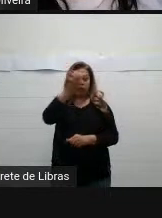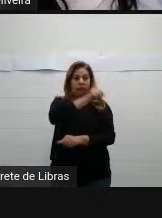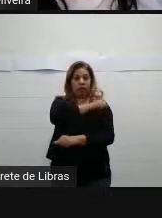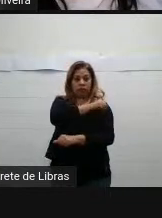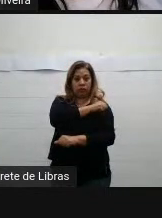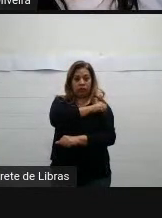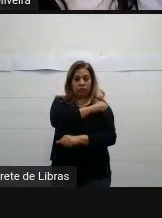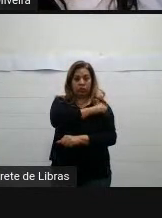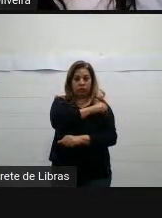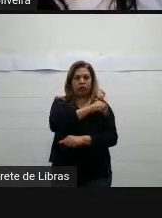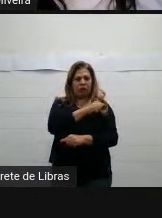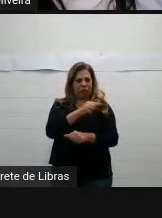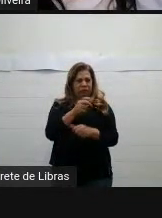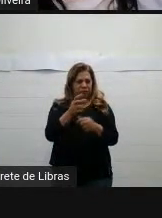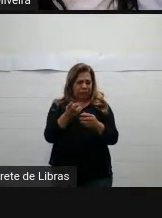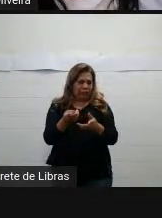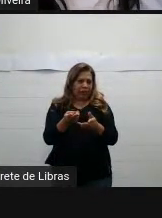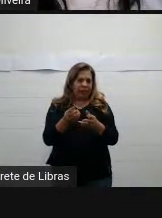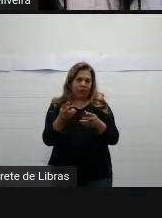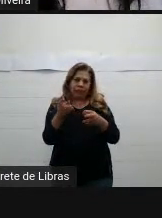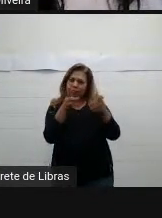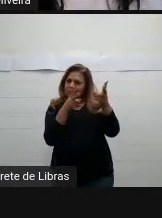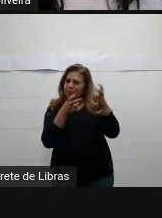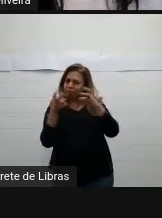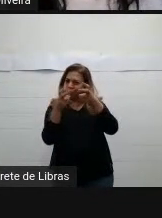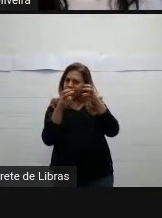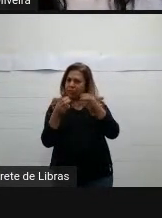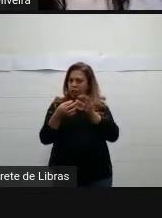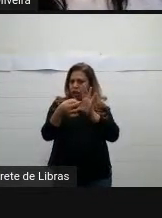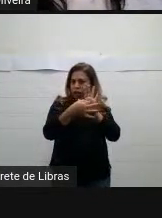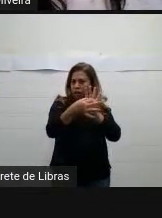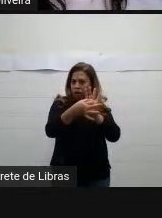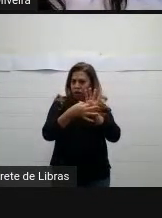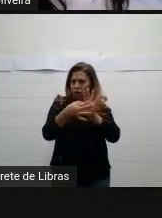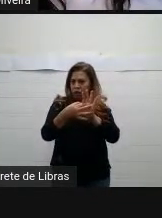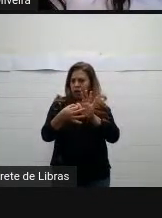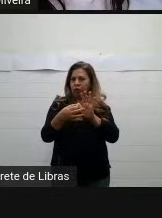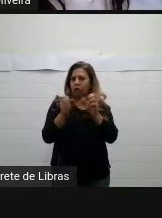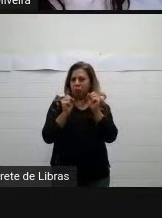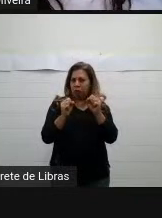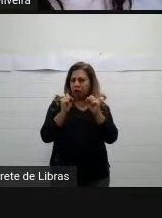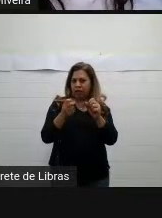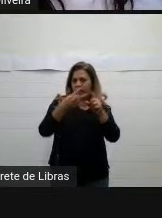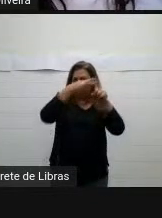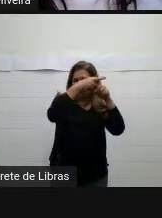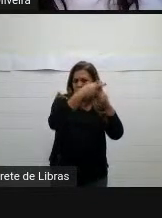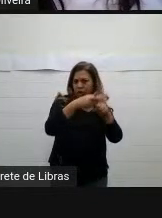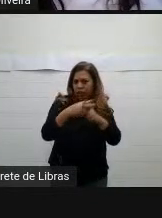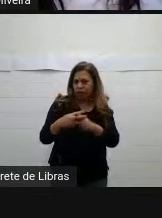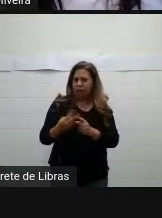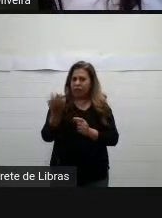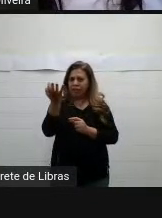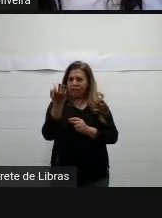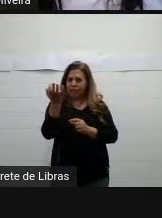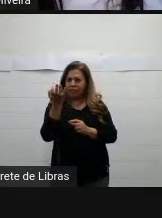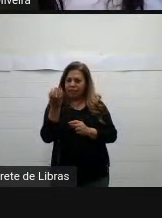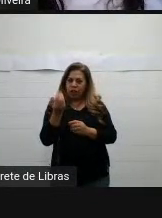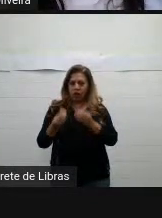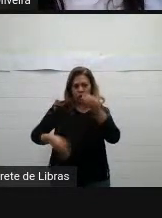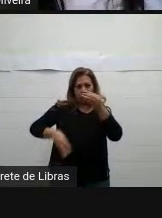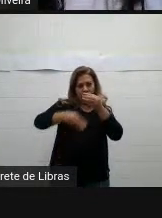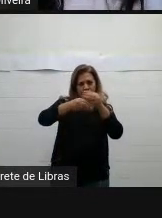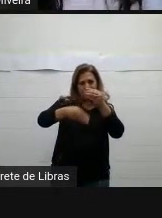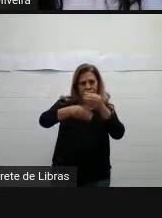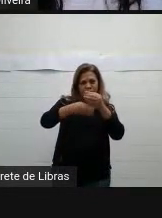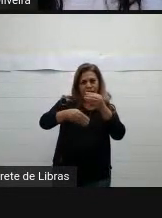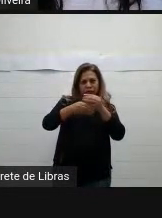né, para que eles pudessem dar sugestões do que pudesse ser editado ainda, do que eles queriam que fosse